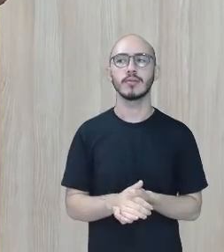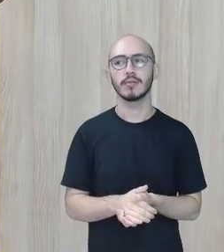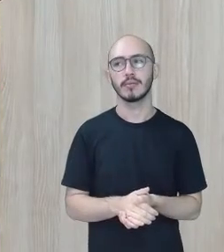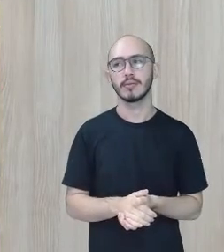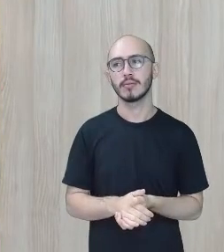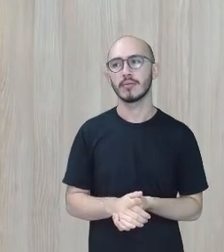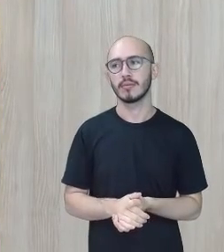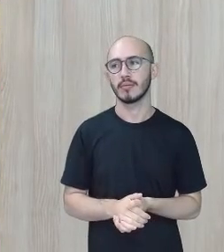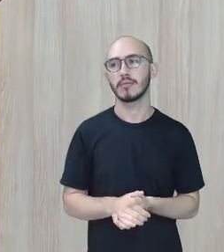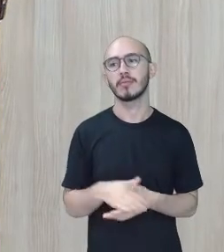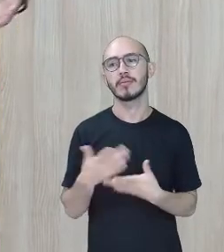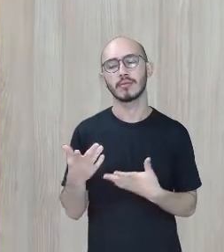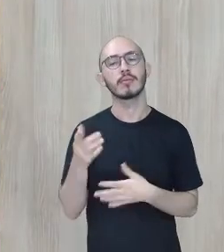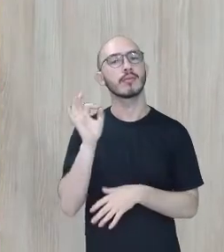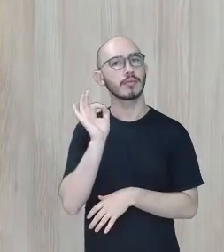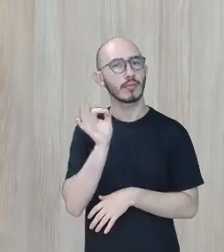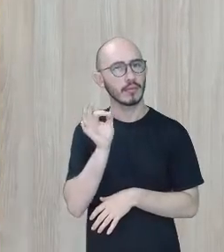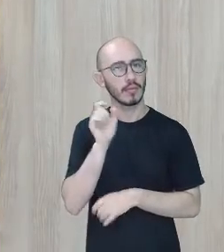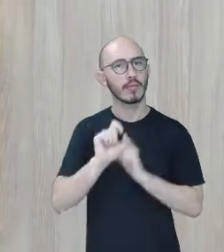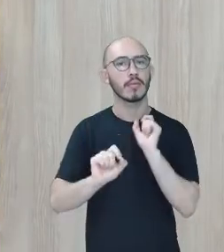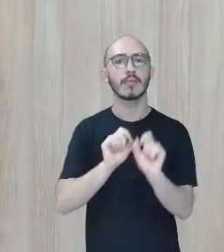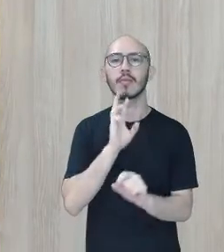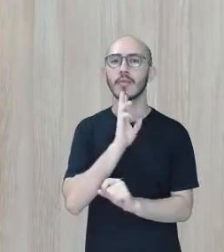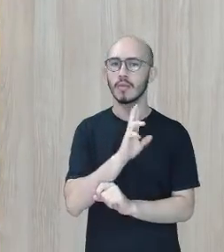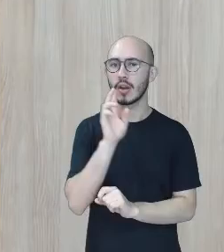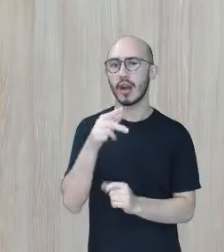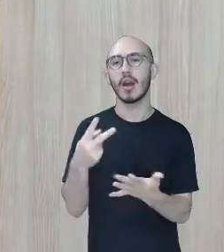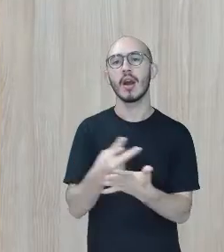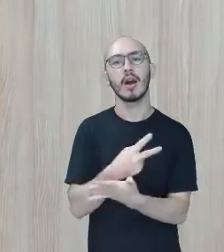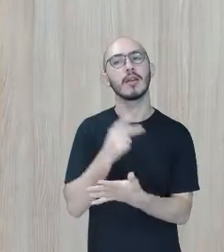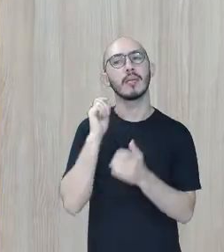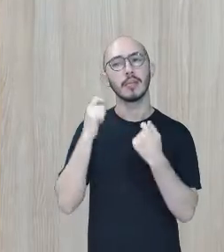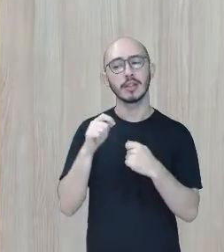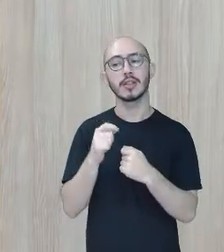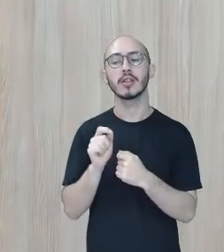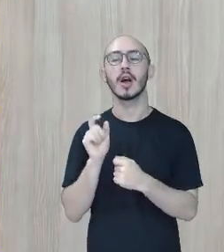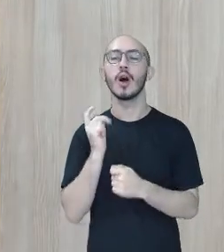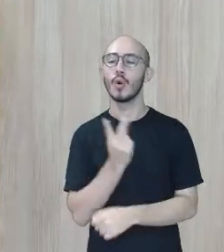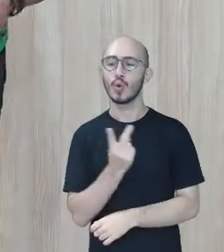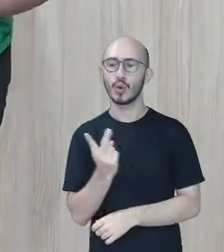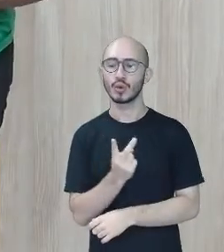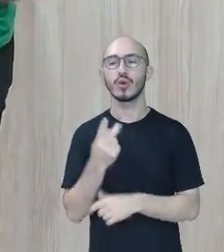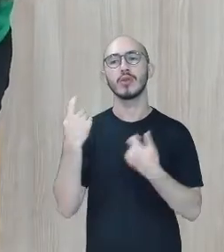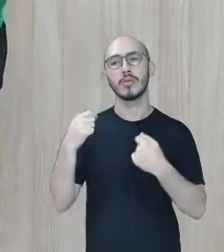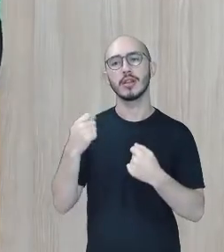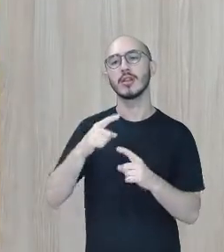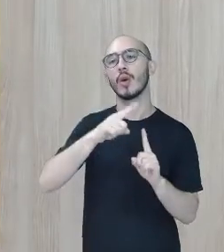300 centímetros, certo? Essa resposta aí vai dar errada. Tem que estar na mesma